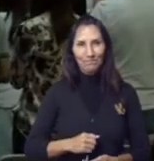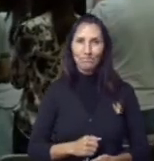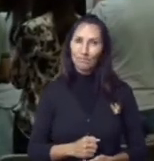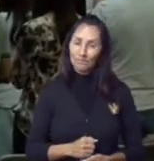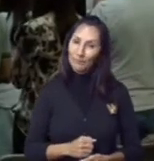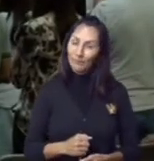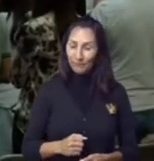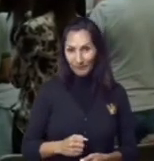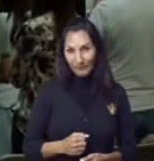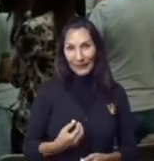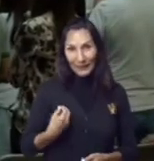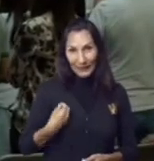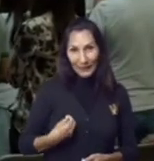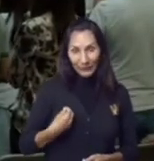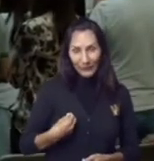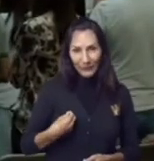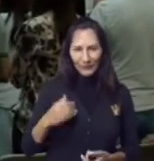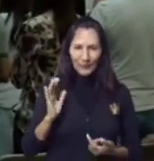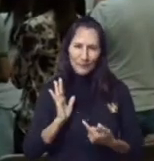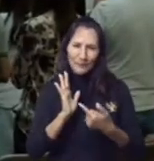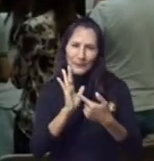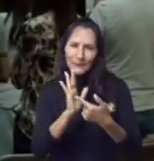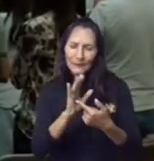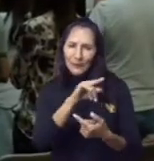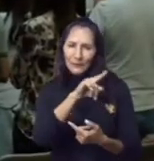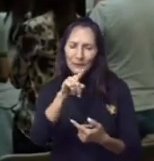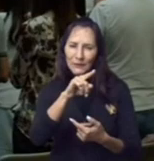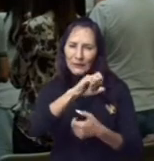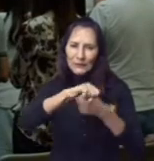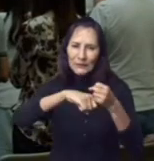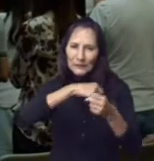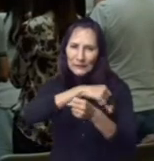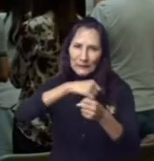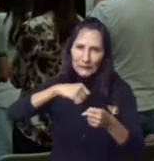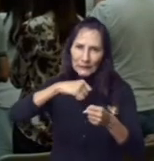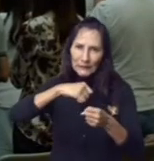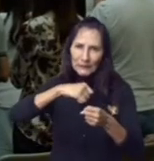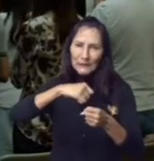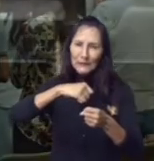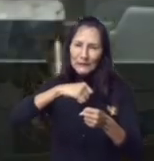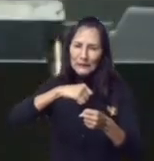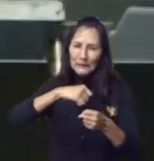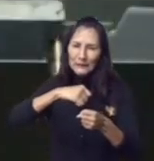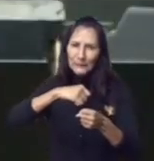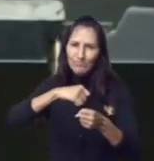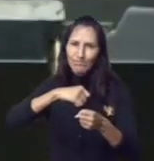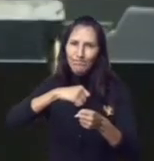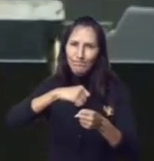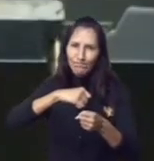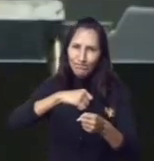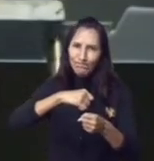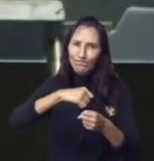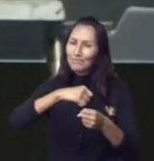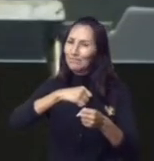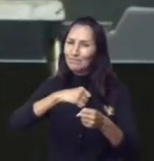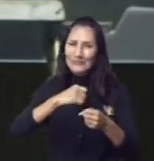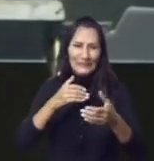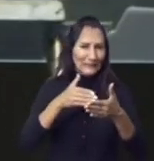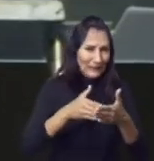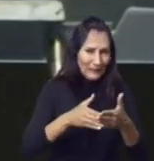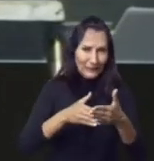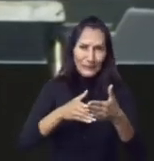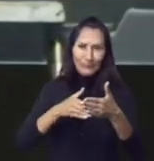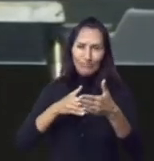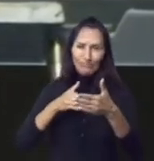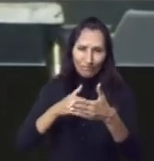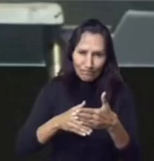A vida vai te apresentar nós. Você não vai conseguir. Você não vai. Você não vai conseguir.